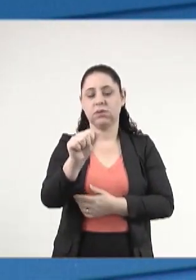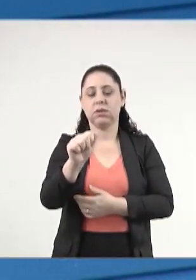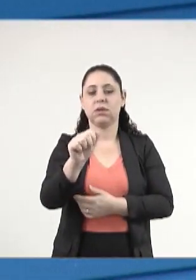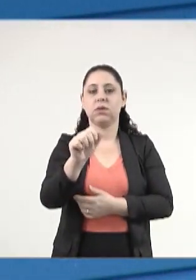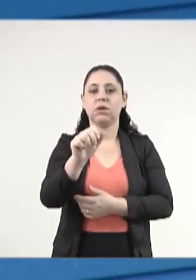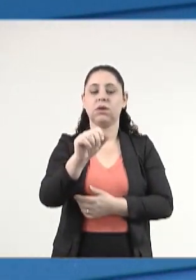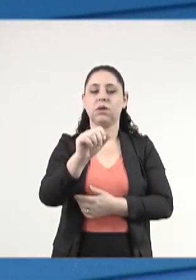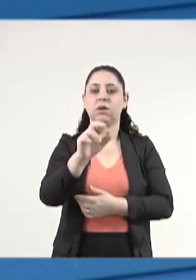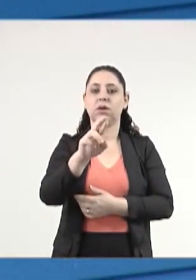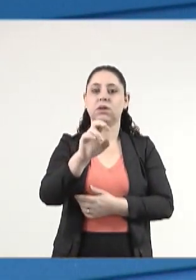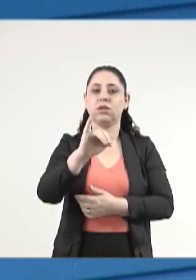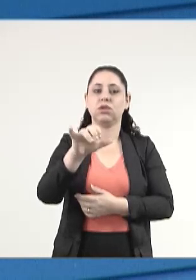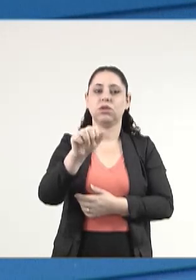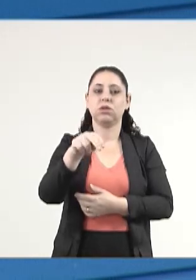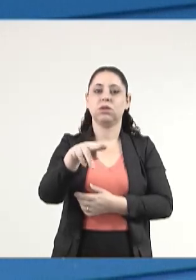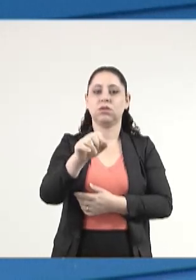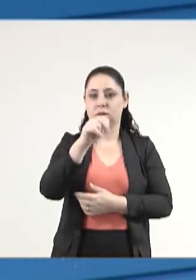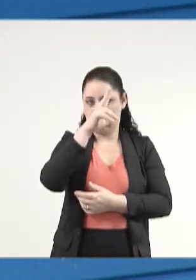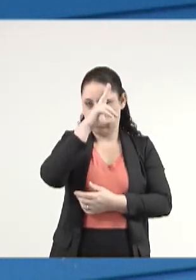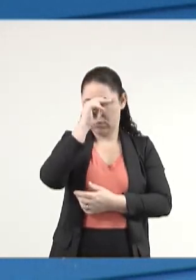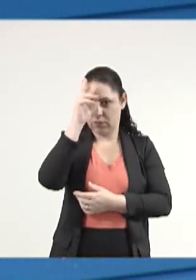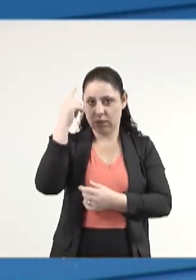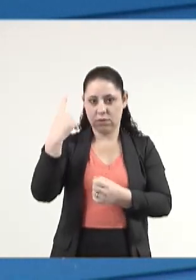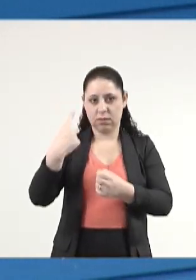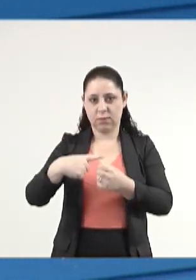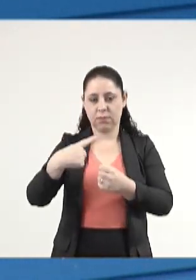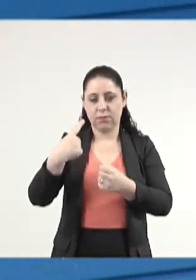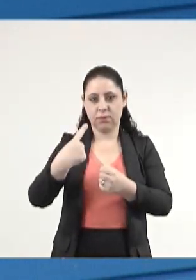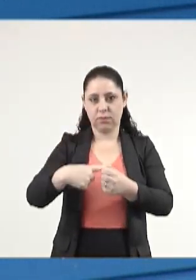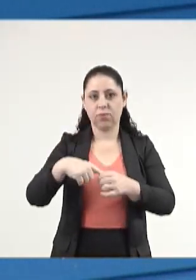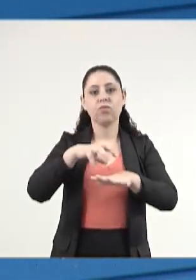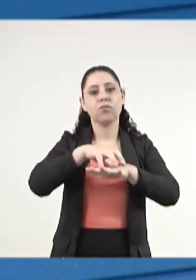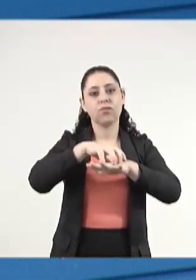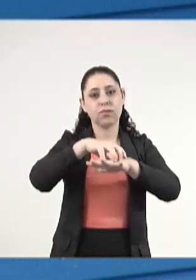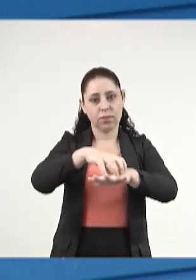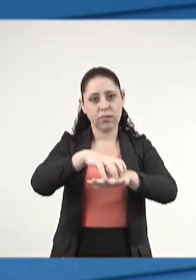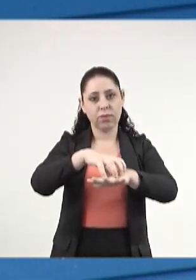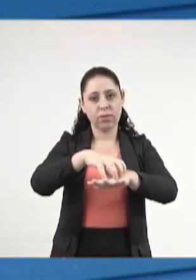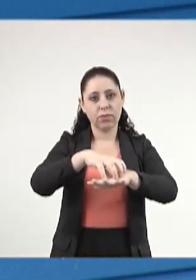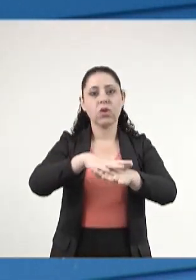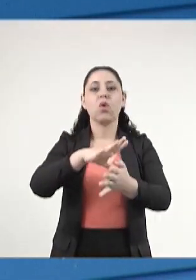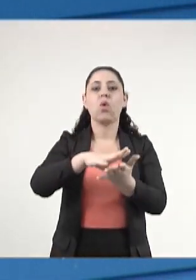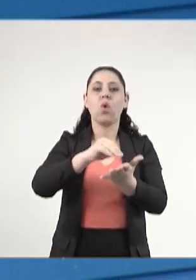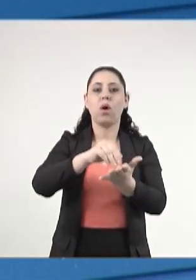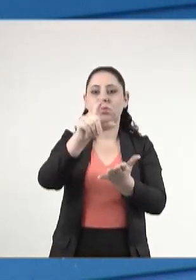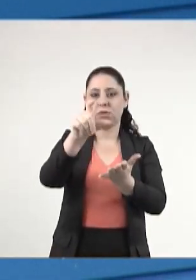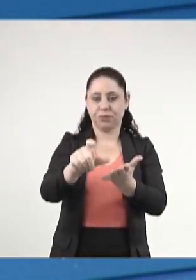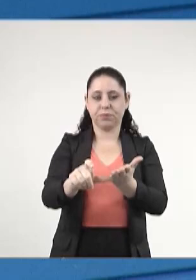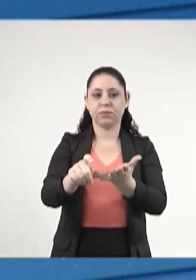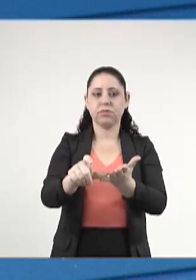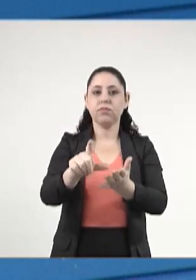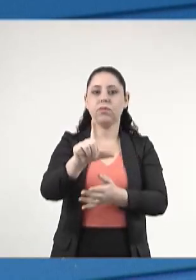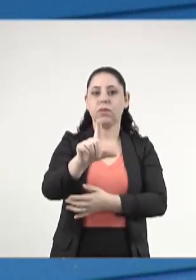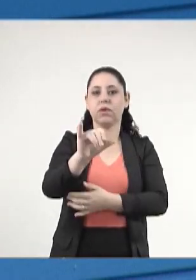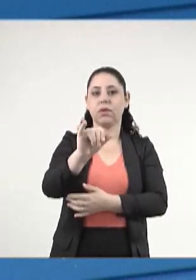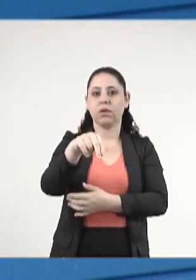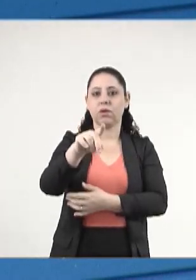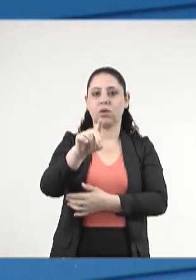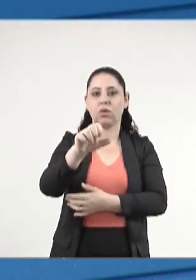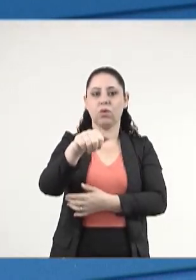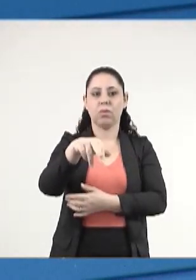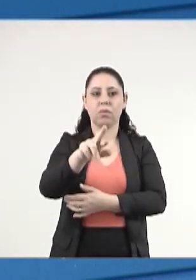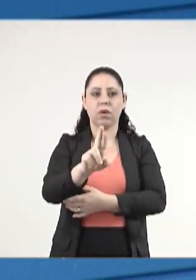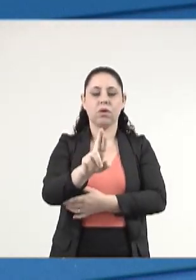Neme de Matos, prefeita municipal de Naviraí, com cópia ao excelentíssimo senhor Lindomar